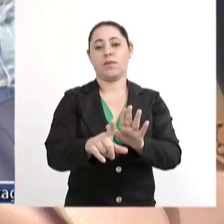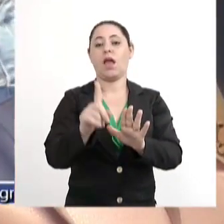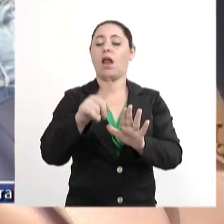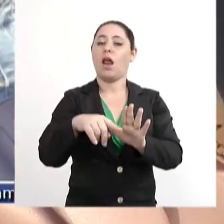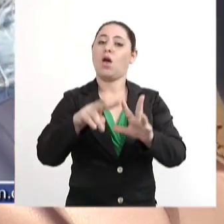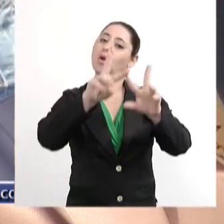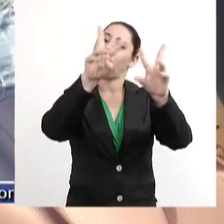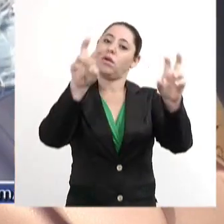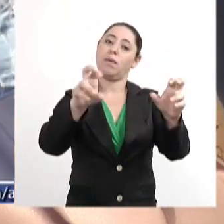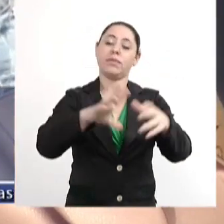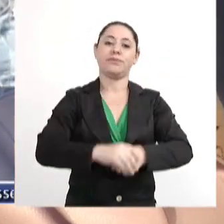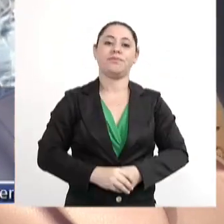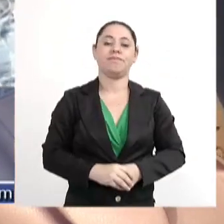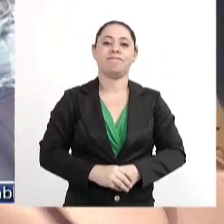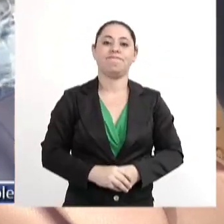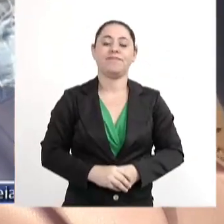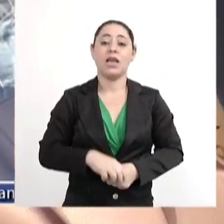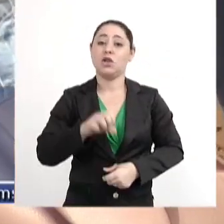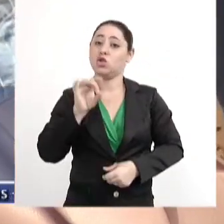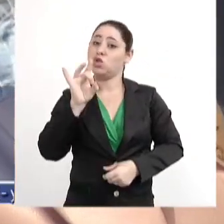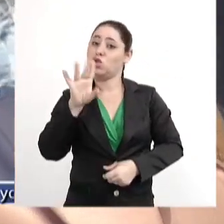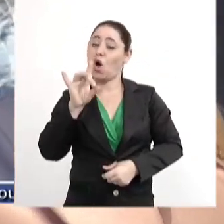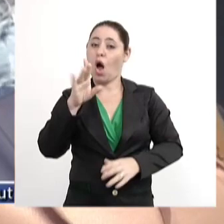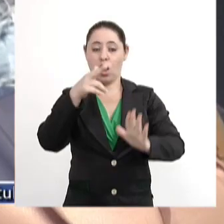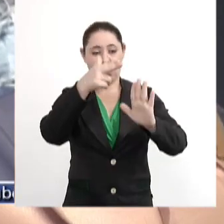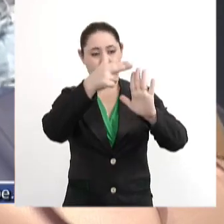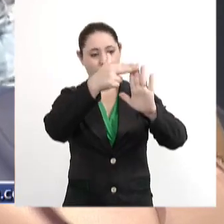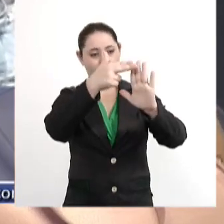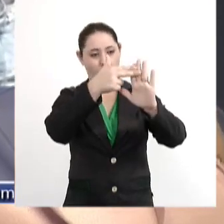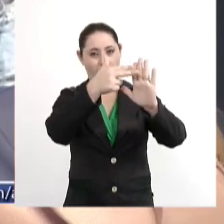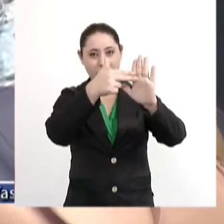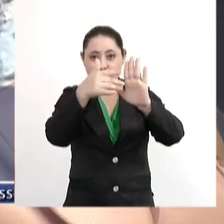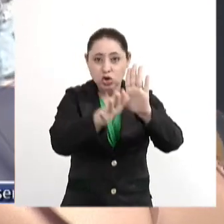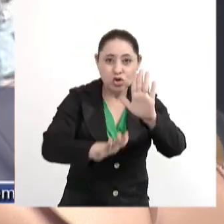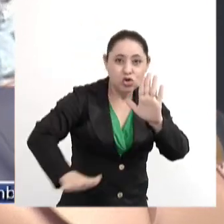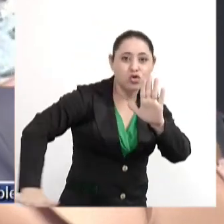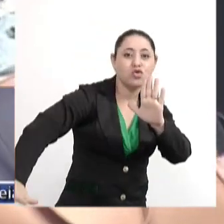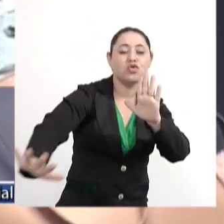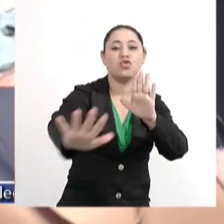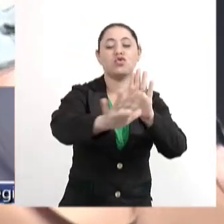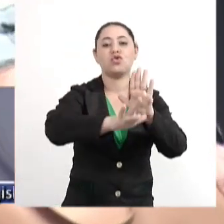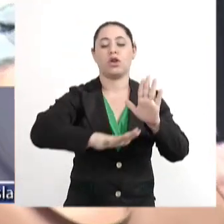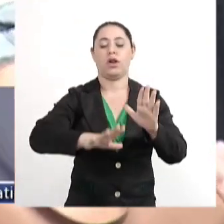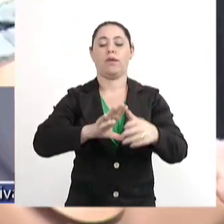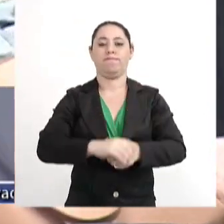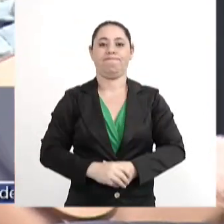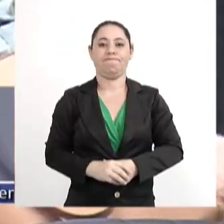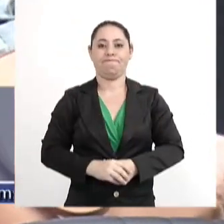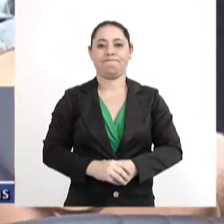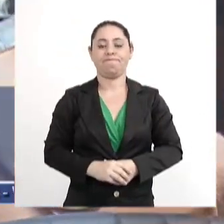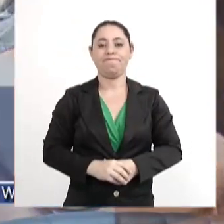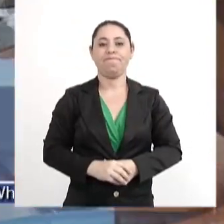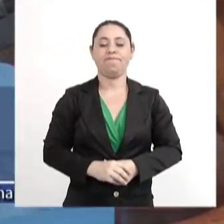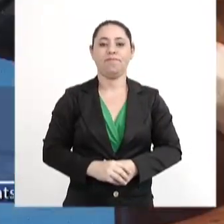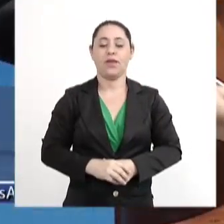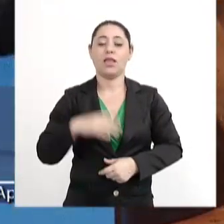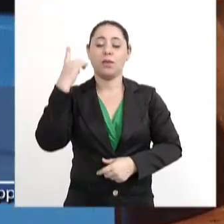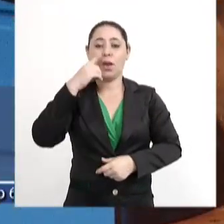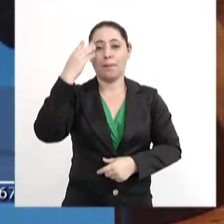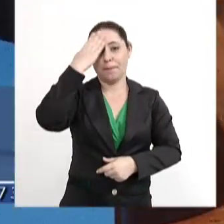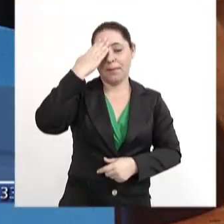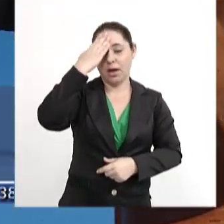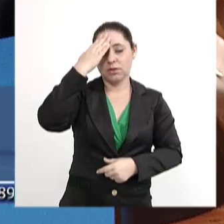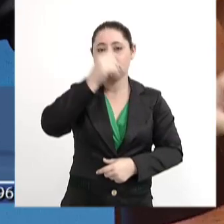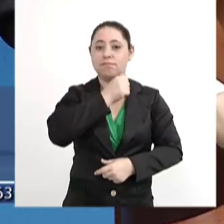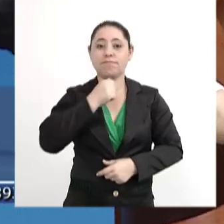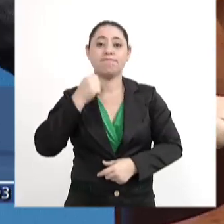nessa matéria, a não ser estabelecer normas gerais, principiológicas, deputado Barbosinha, deputado Antônio Vaz,